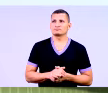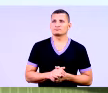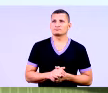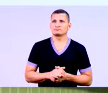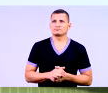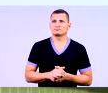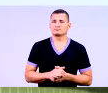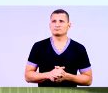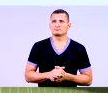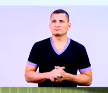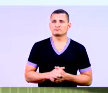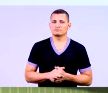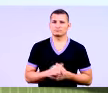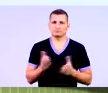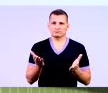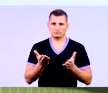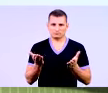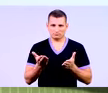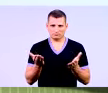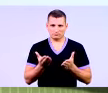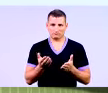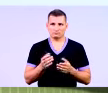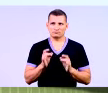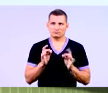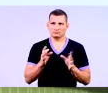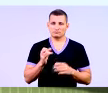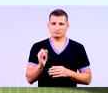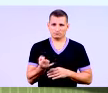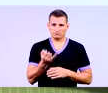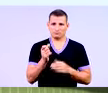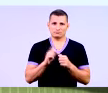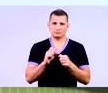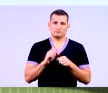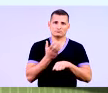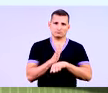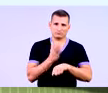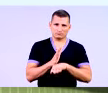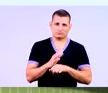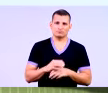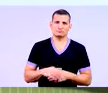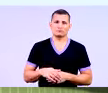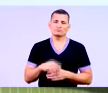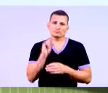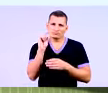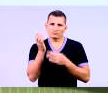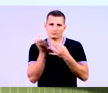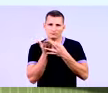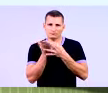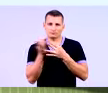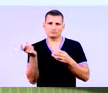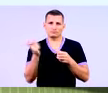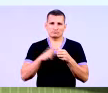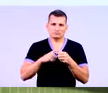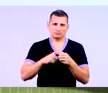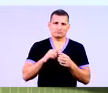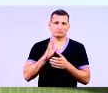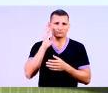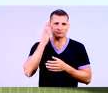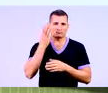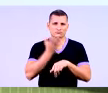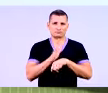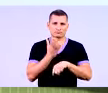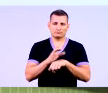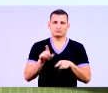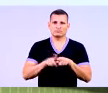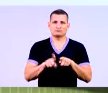é projeto é só aproveita e faz atividades a que daqui a pouquinho a gente retorna para resolver as atividades e tirar dúvidas